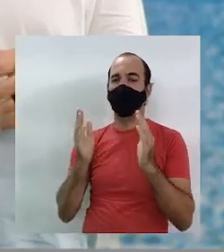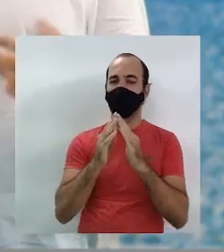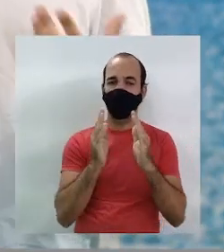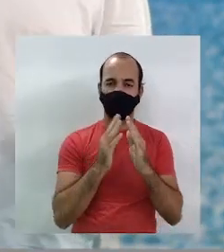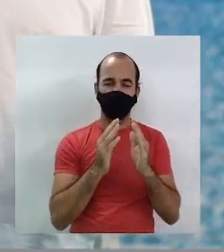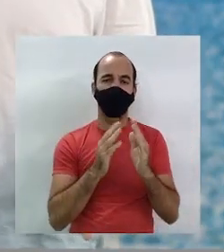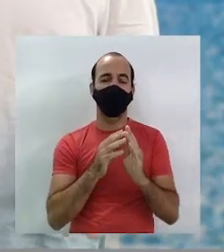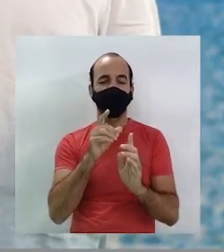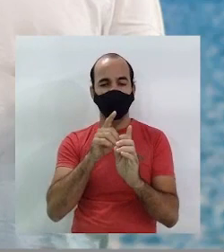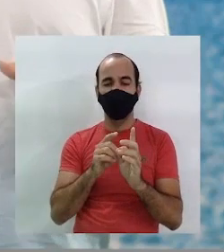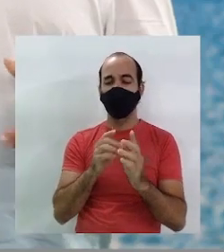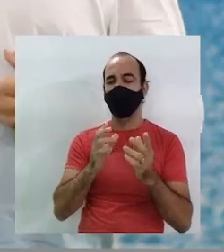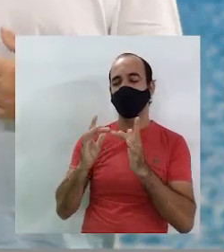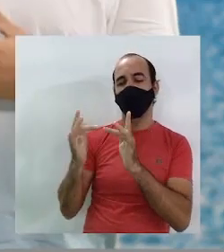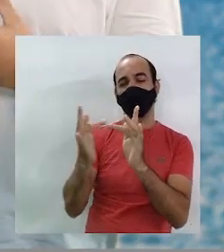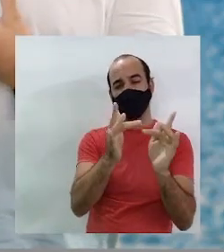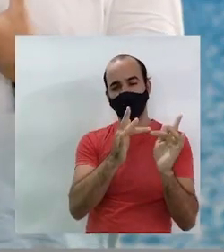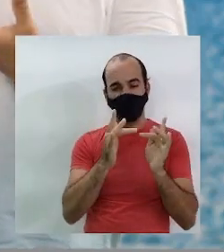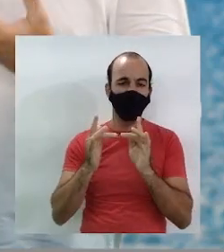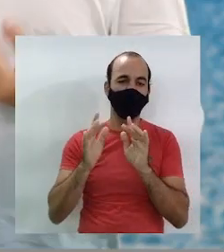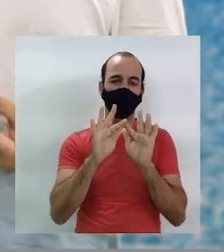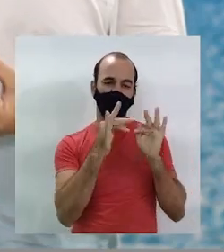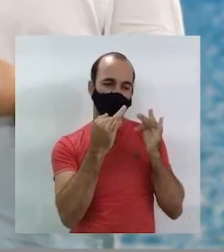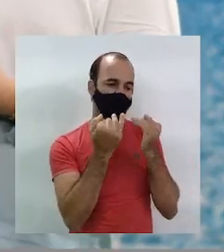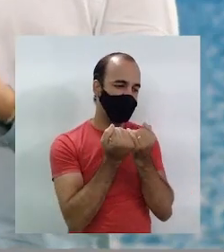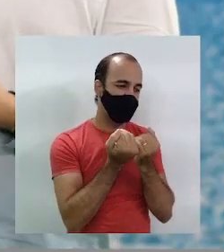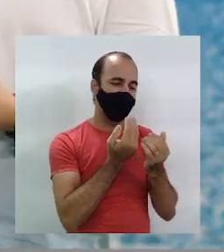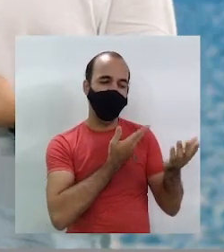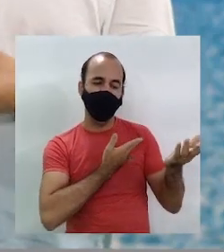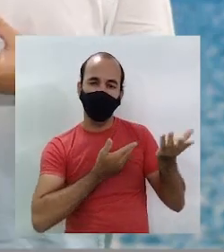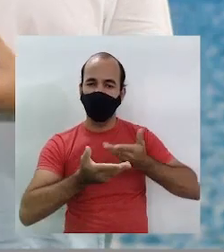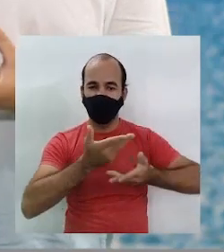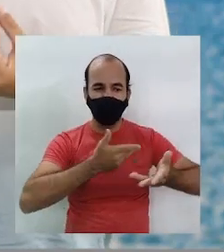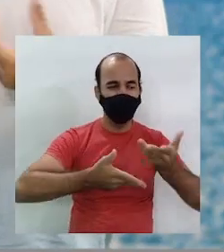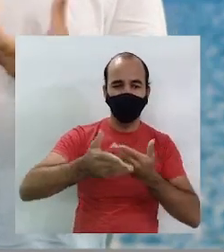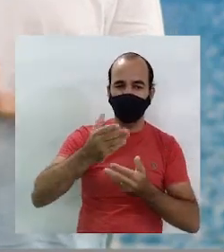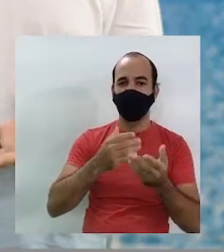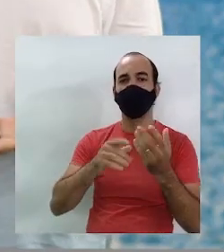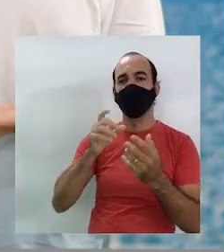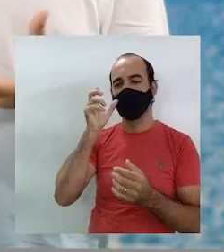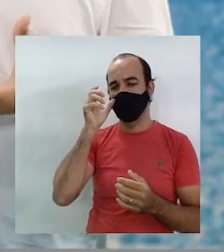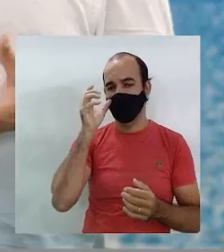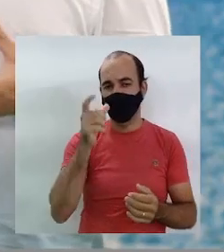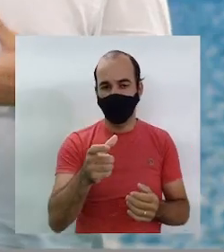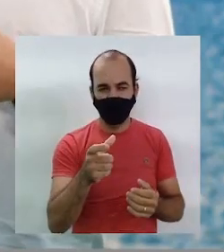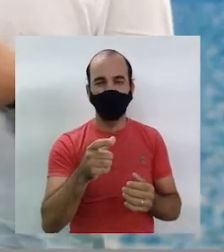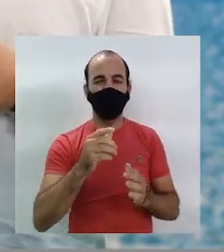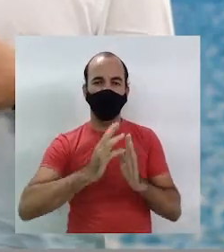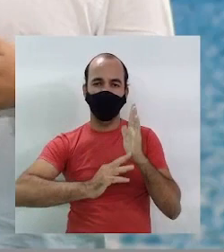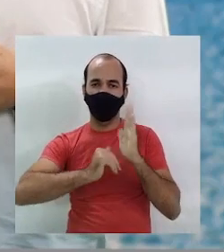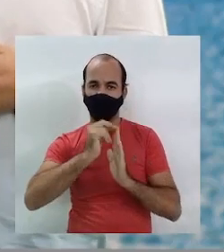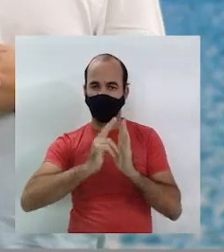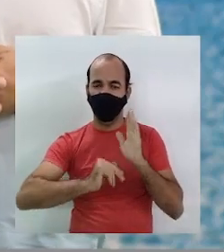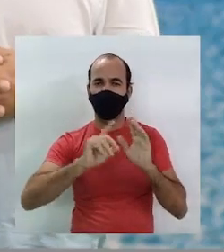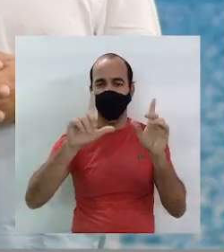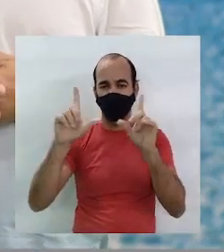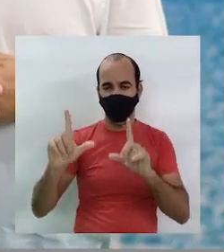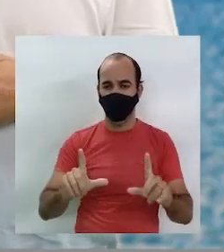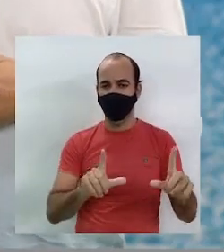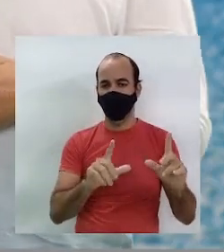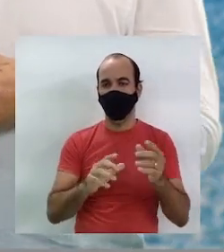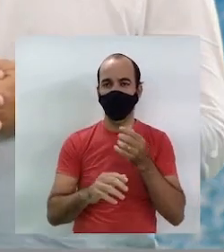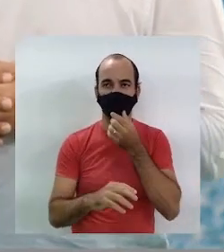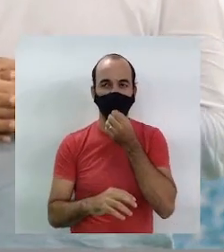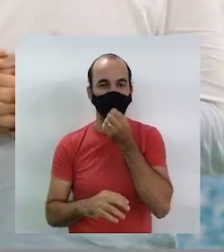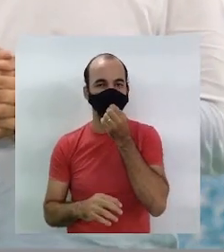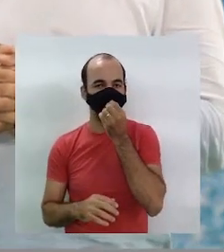cavaletes e começavam a pintar. E ele sempre teve muito interesse por isso, muito interesse mesmo. Ô professor, justamente o senhor fala